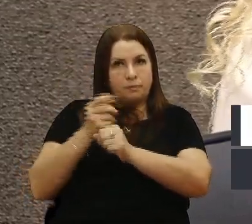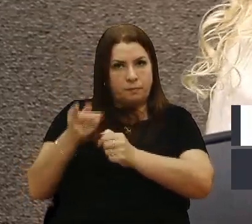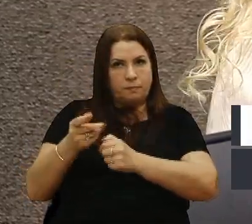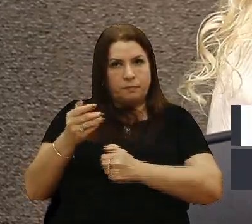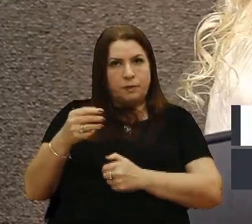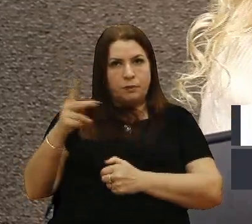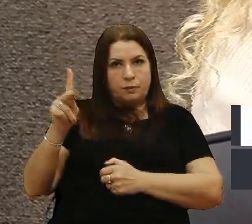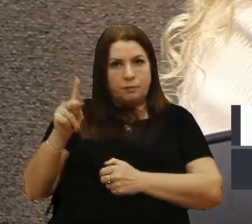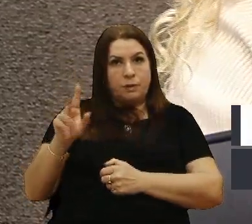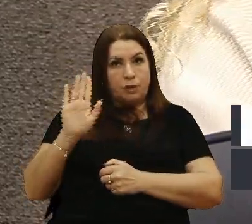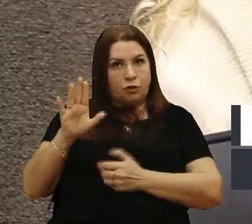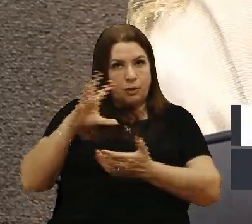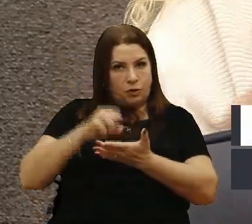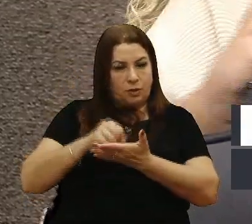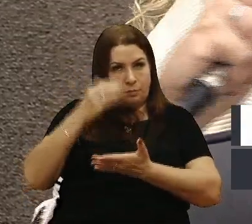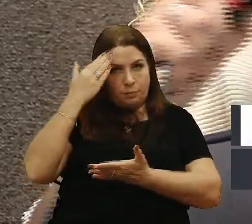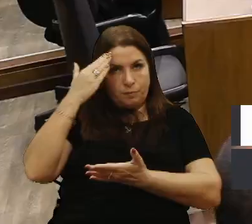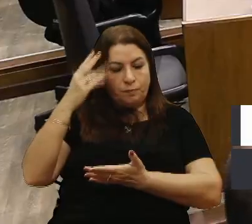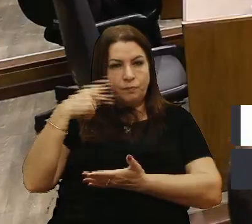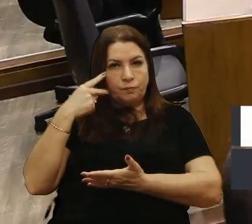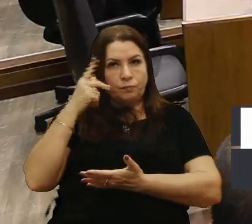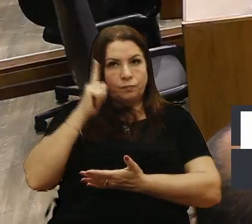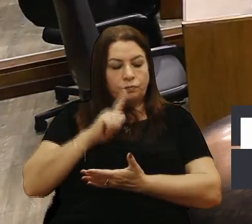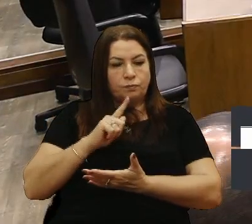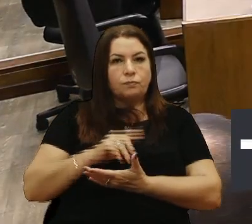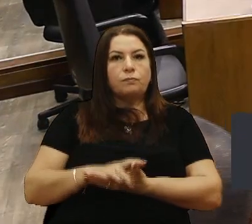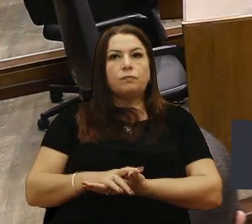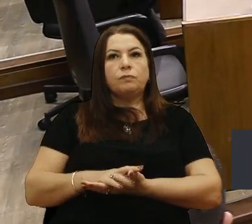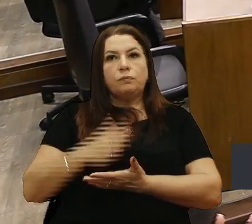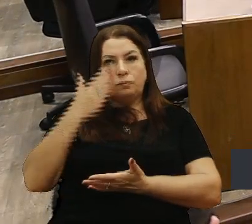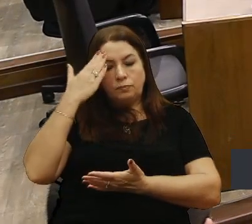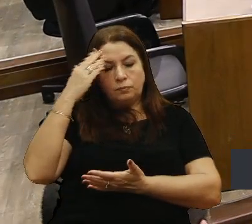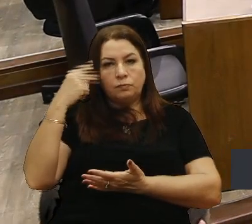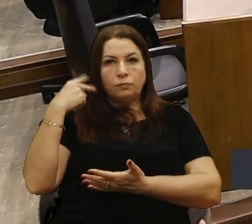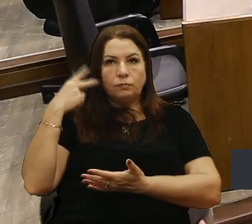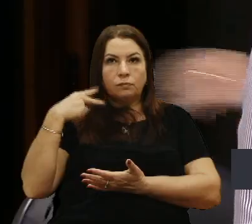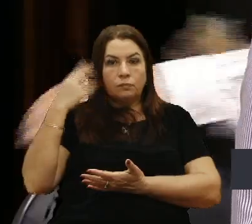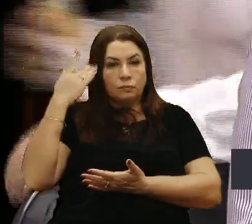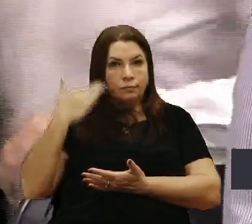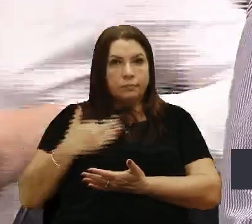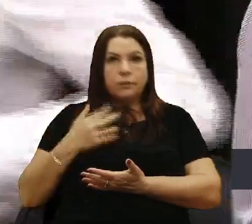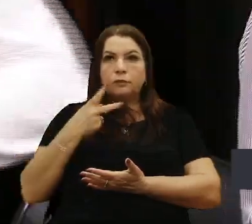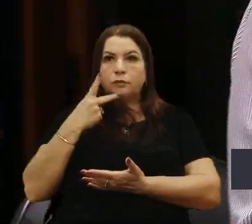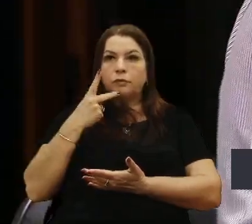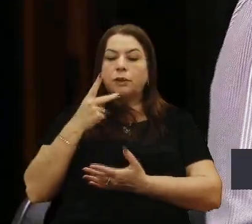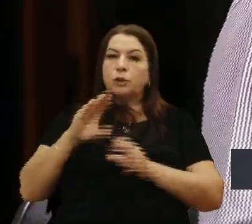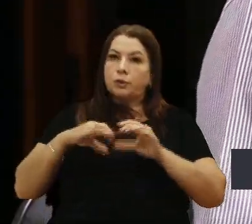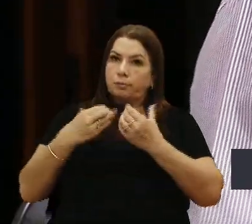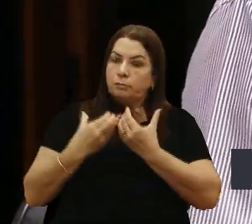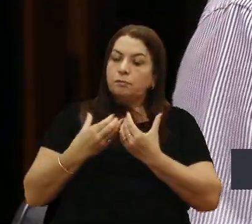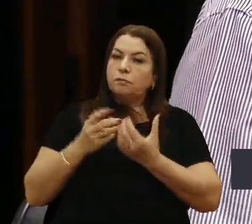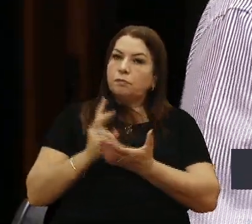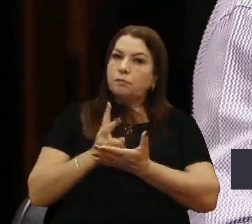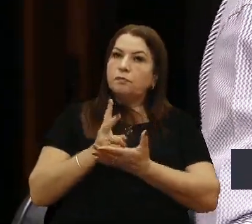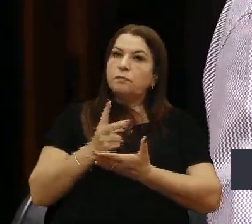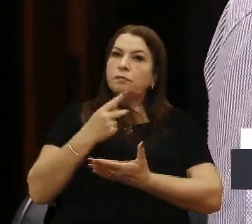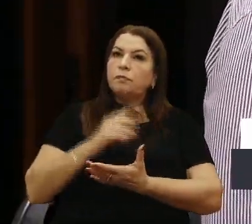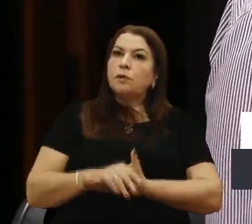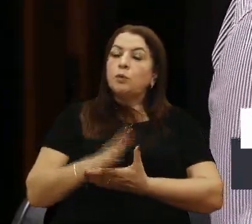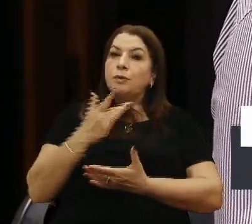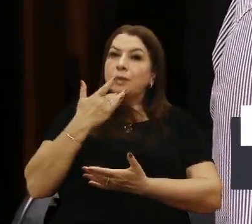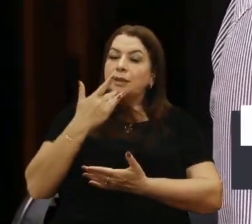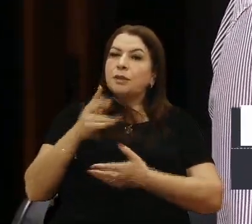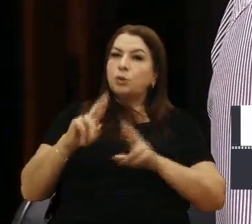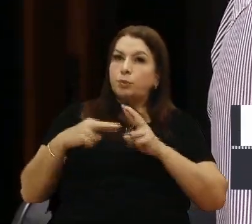animal. Só para deixar registrado. Obrigado, vereador Lucas. Obrigado, vereadora Daiane Mello. Eu sigo falando sobre as comunidades e hoje à tarde eu